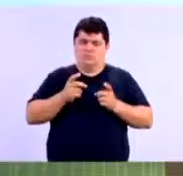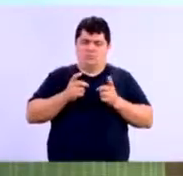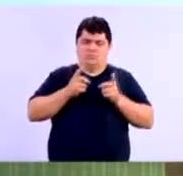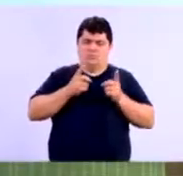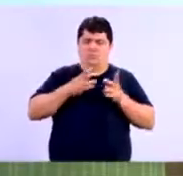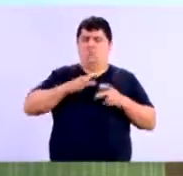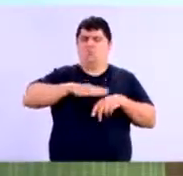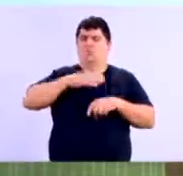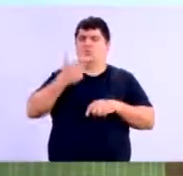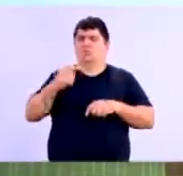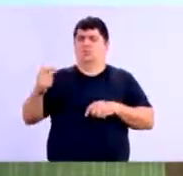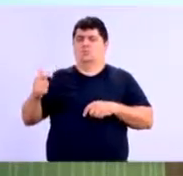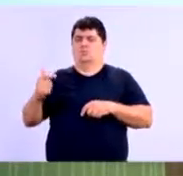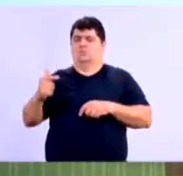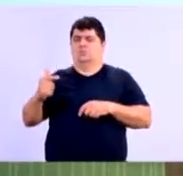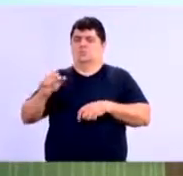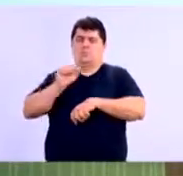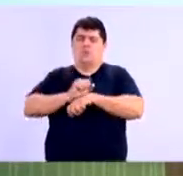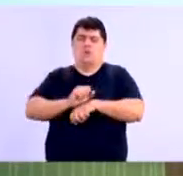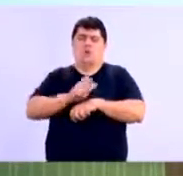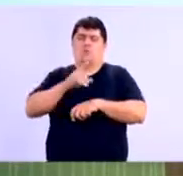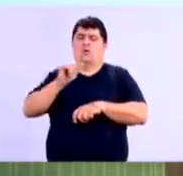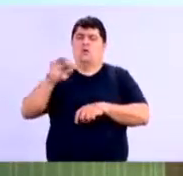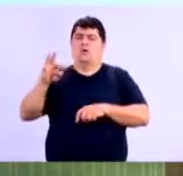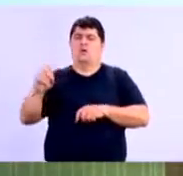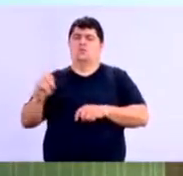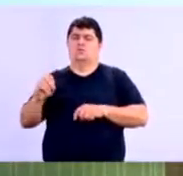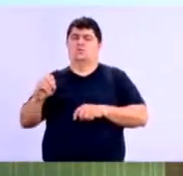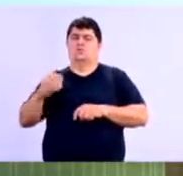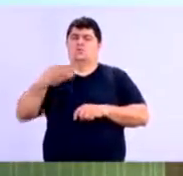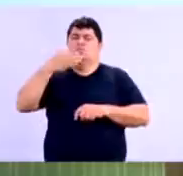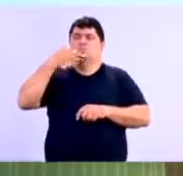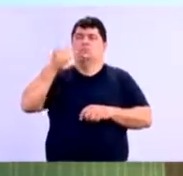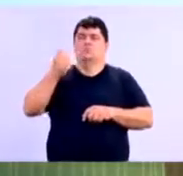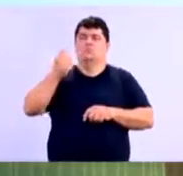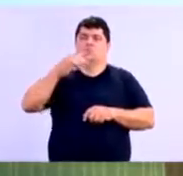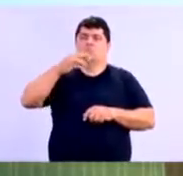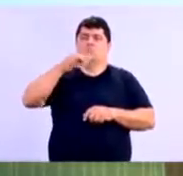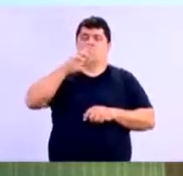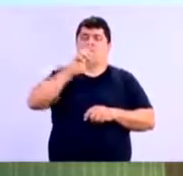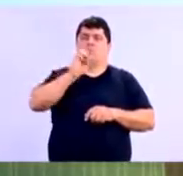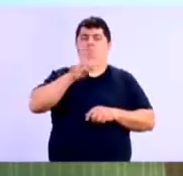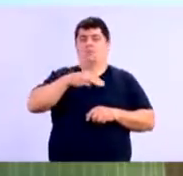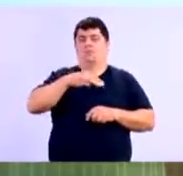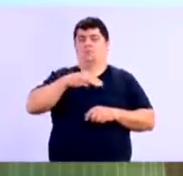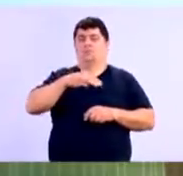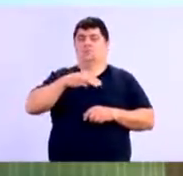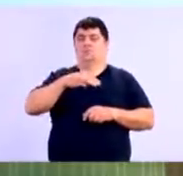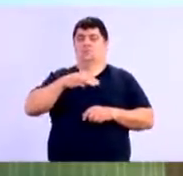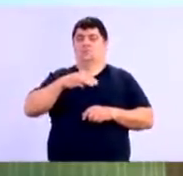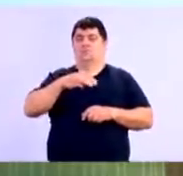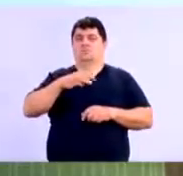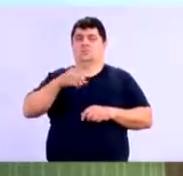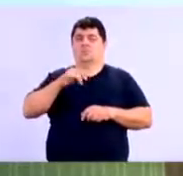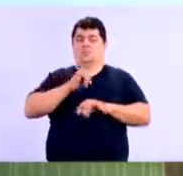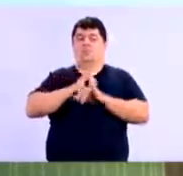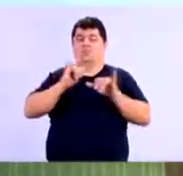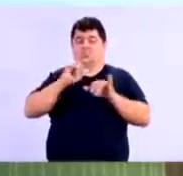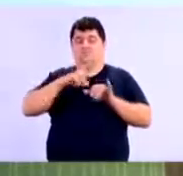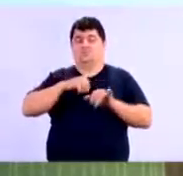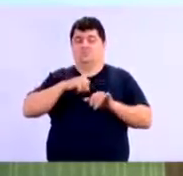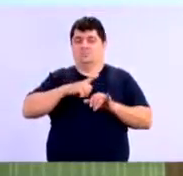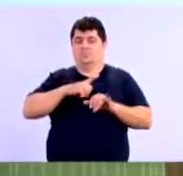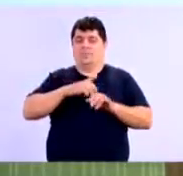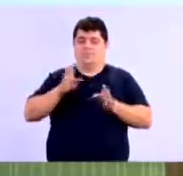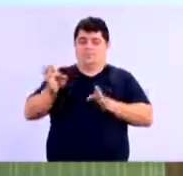mais, ele não girou mais seus ativos. O que ele fez? Ele melhorou a sua margem, correto? Então, essa é a informação que nos passa. Então, quais